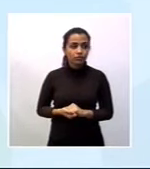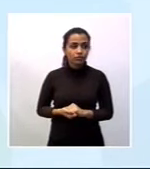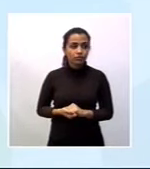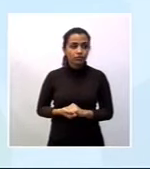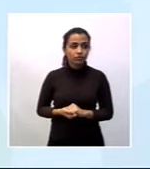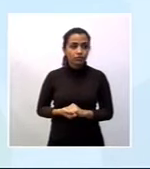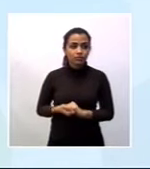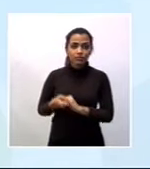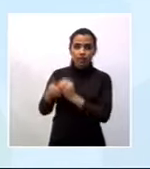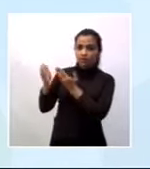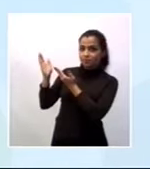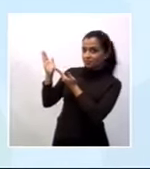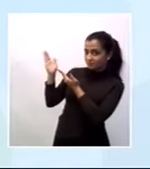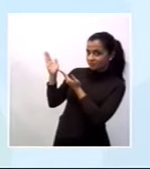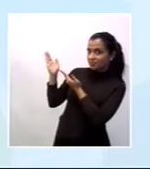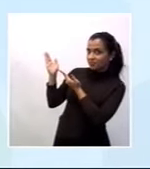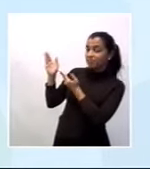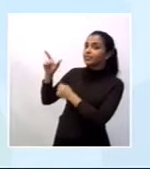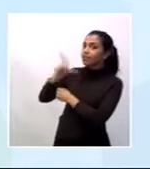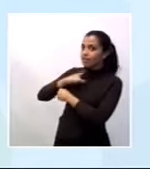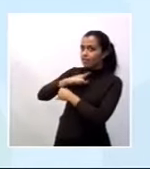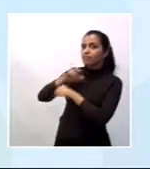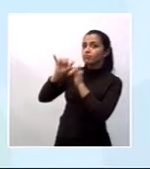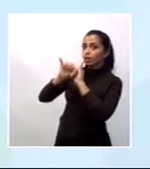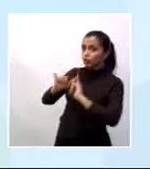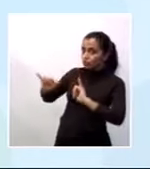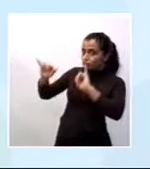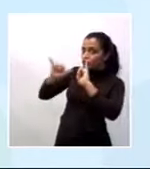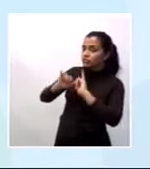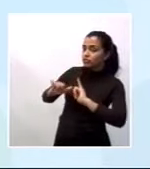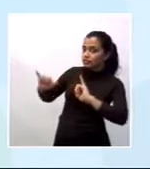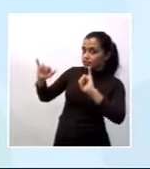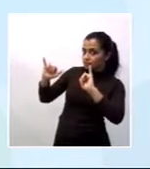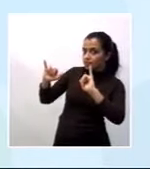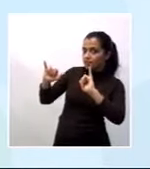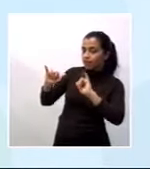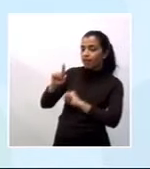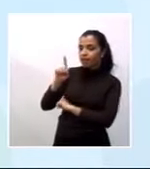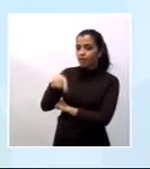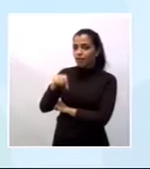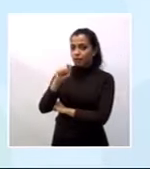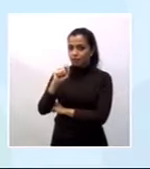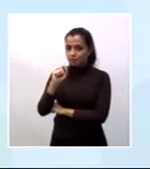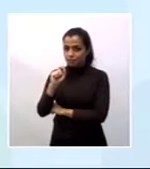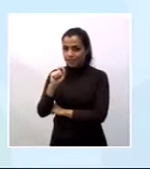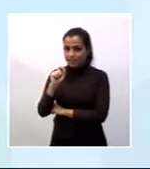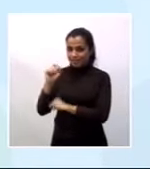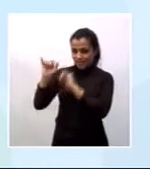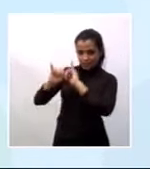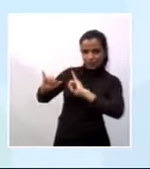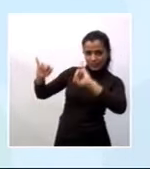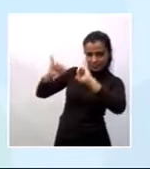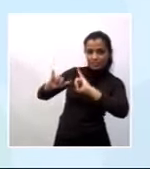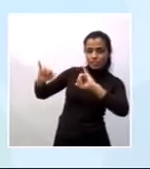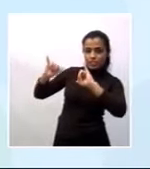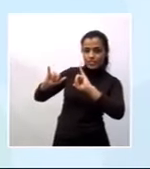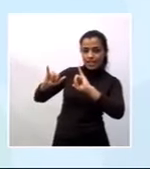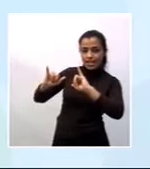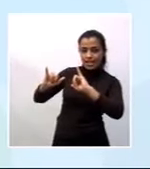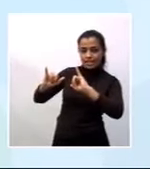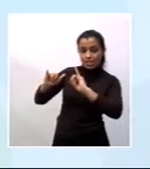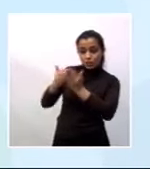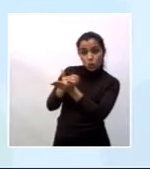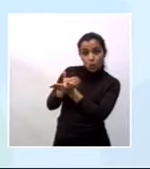aqui a gente tem um exemplo de uma notícia né que são que essa notícia na verdade já apareceu